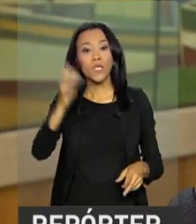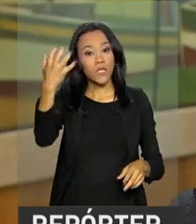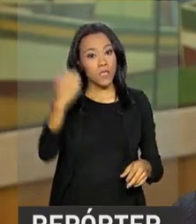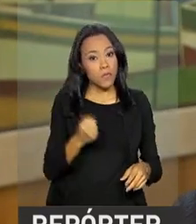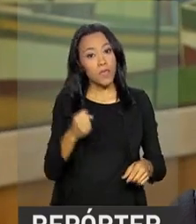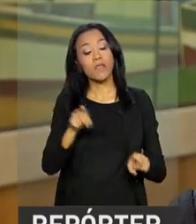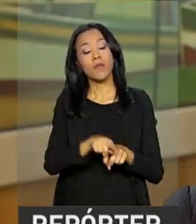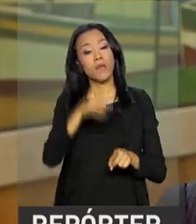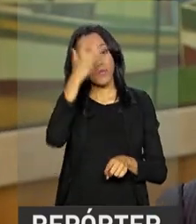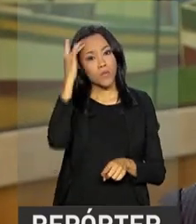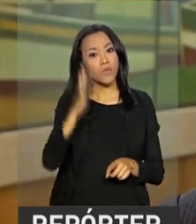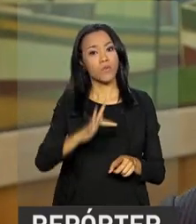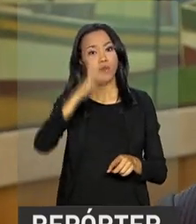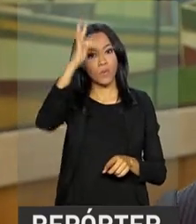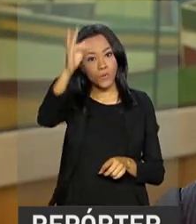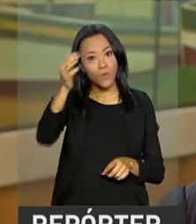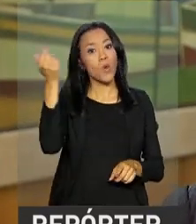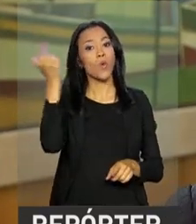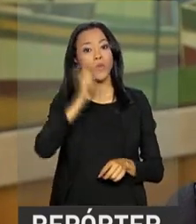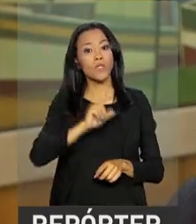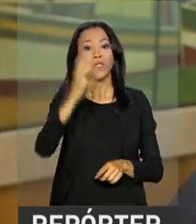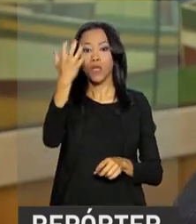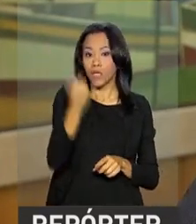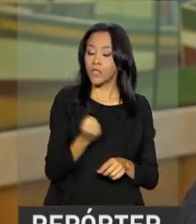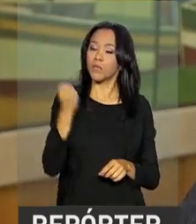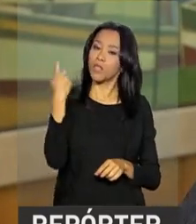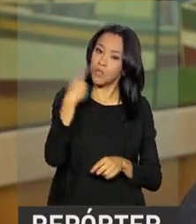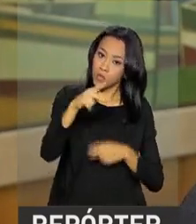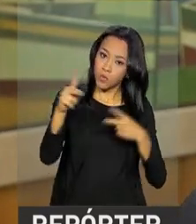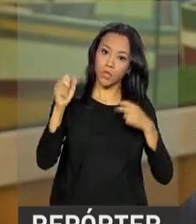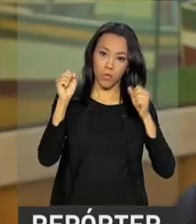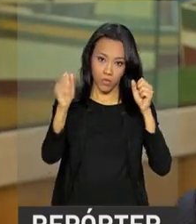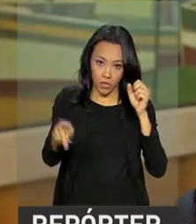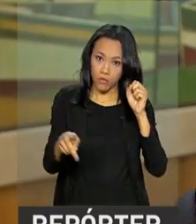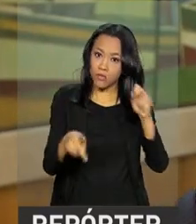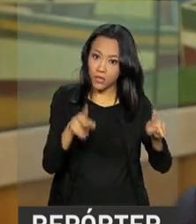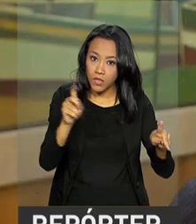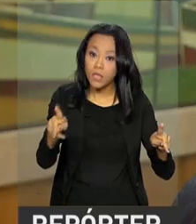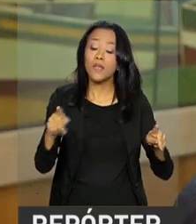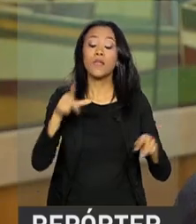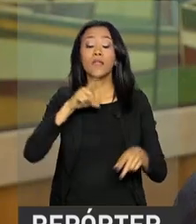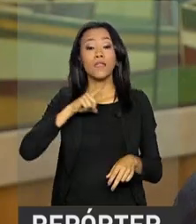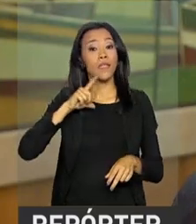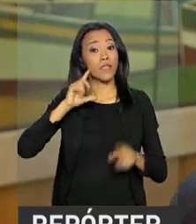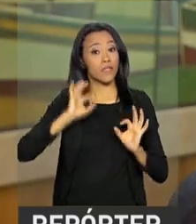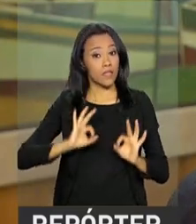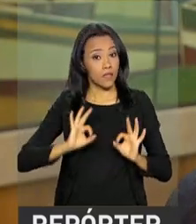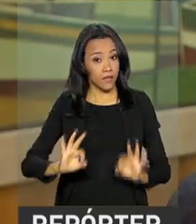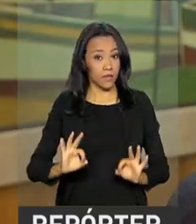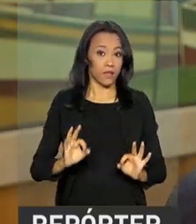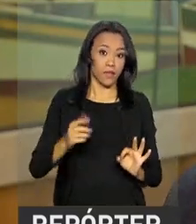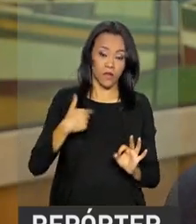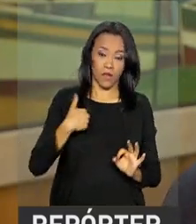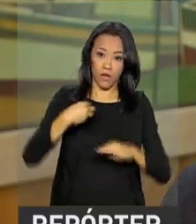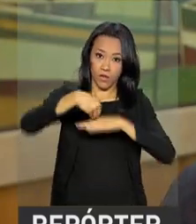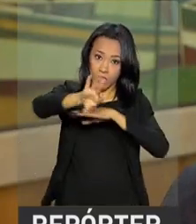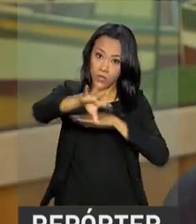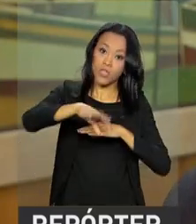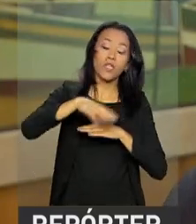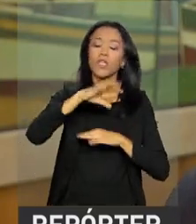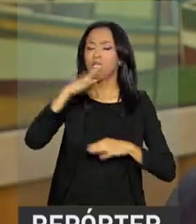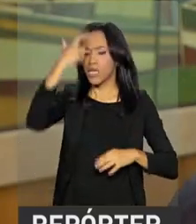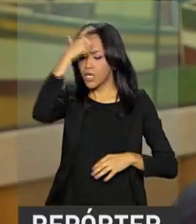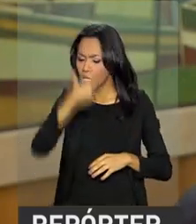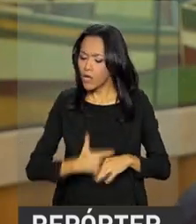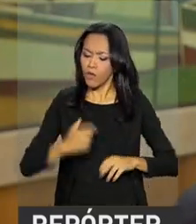aposentar-se também possam receber as suas pensões e tenham absoluta convicção eu quero transmitir a ideia de que toda minha energia